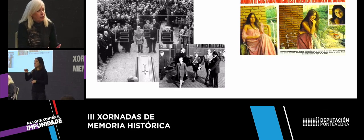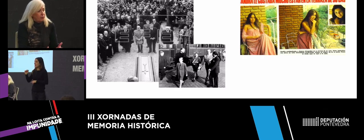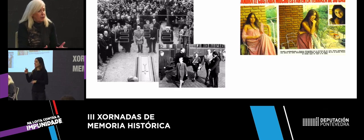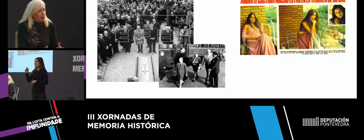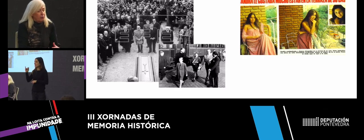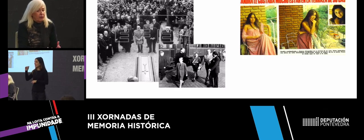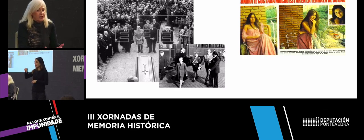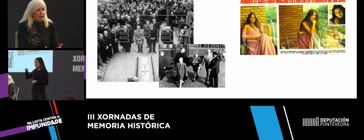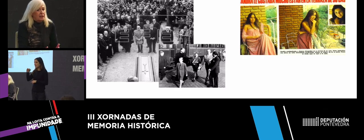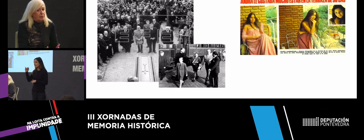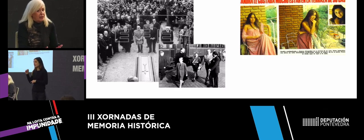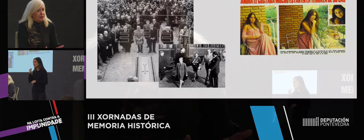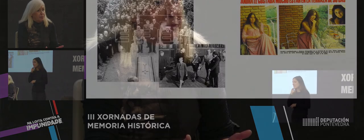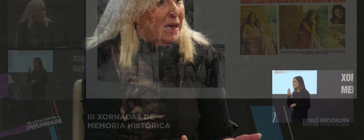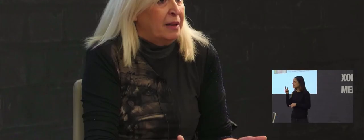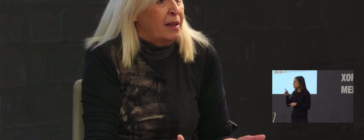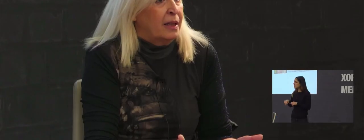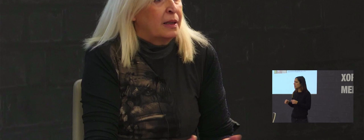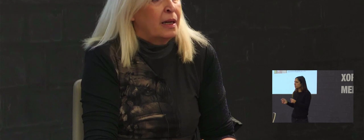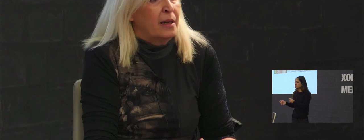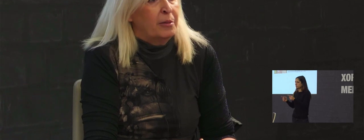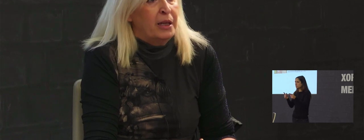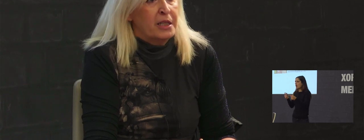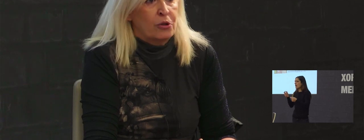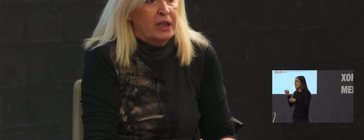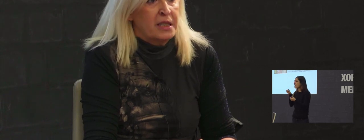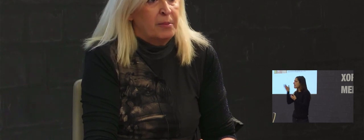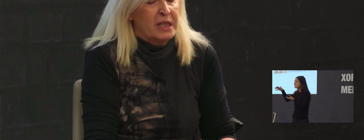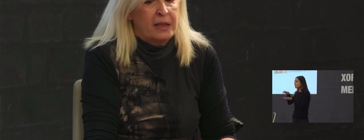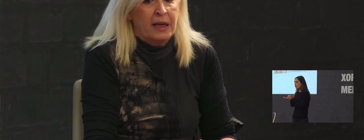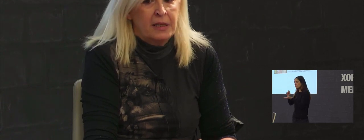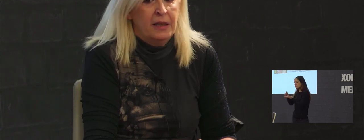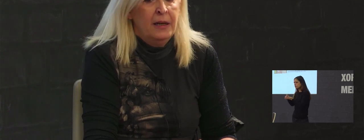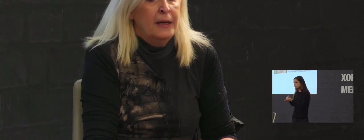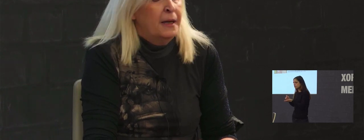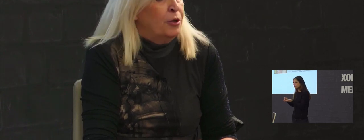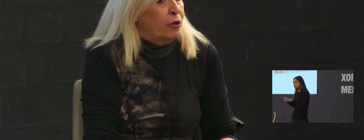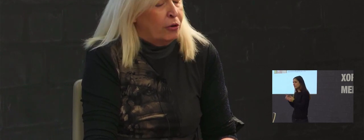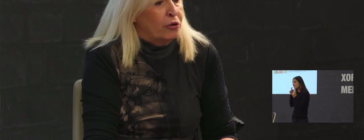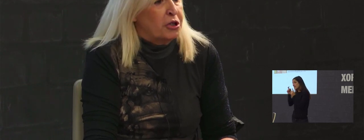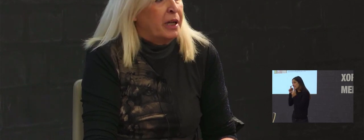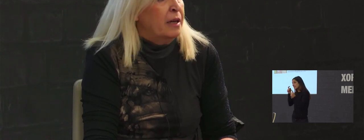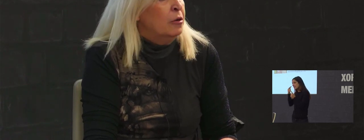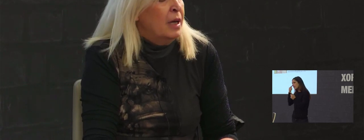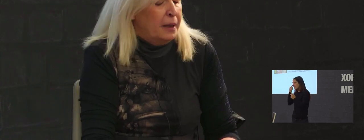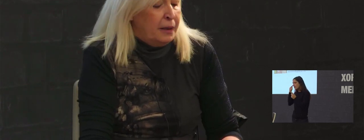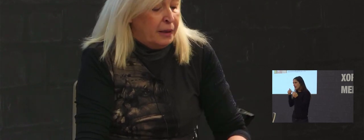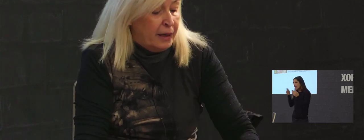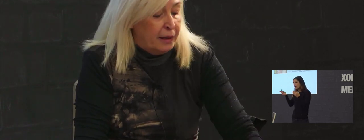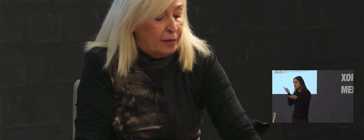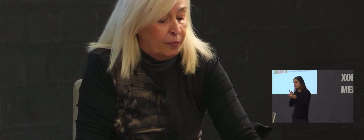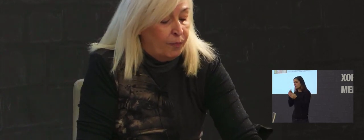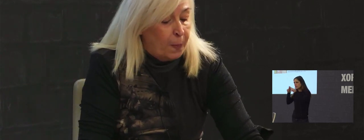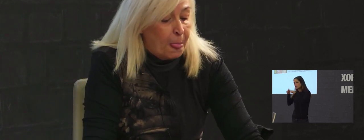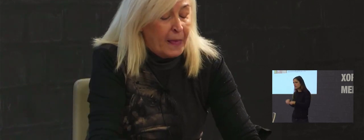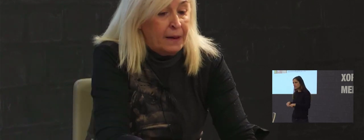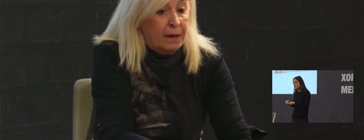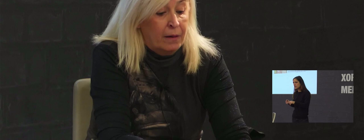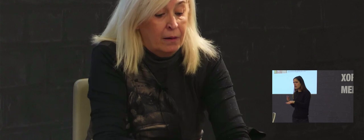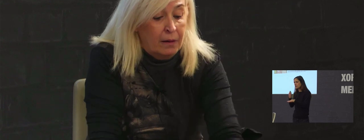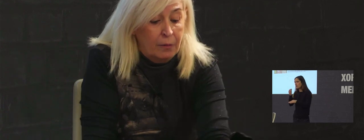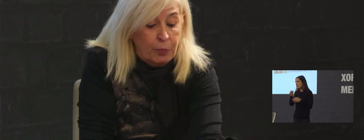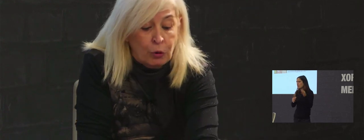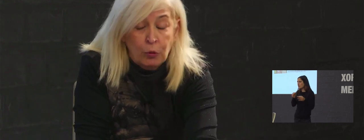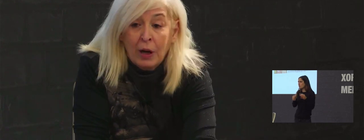un informe que o levou á Fiscalía para intentar reabrir isto e que se investigase, non o conseguiu, e